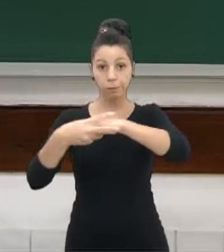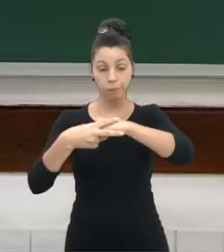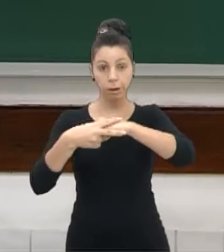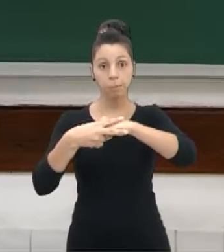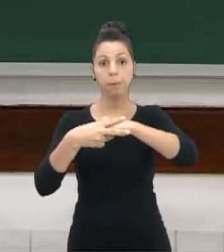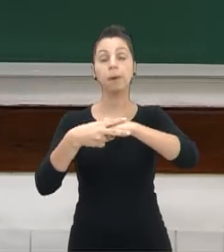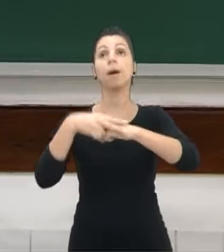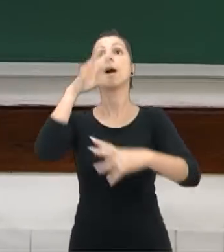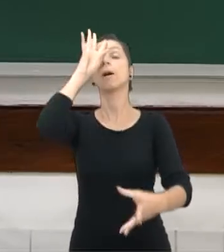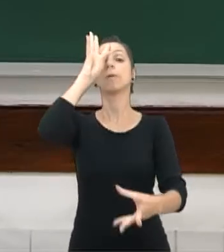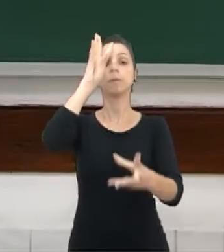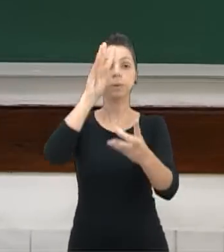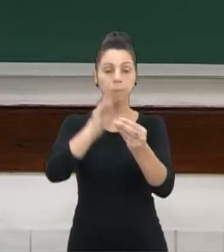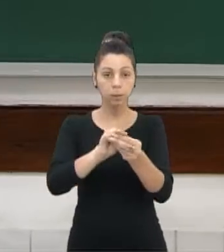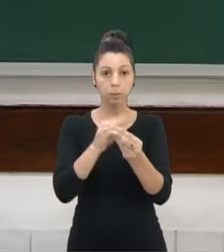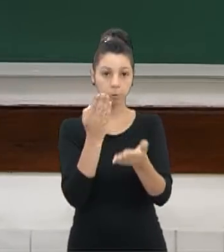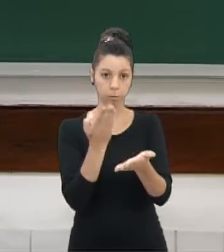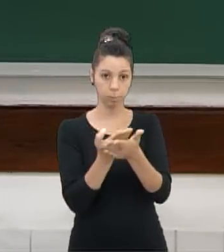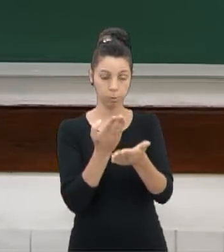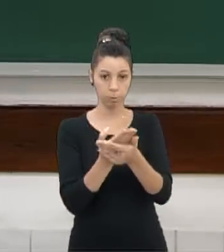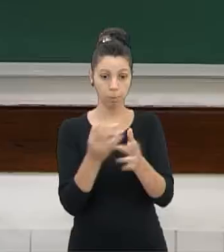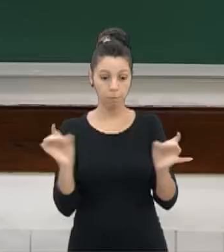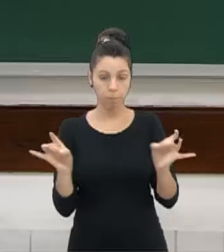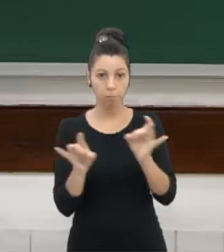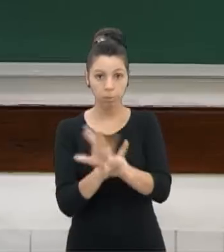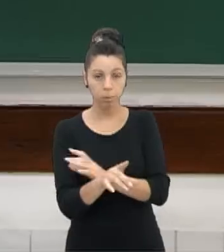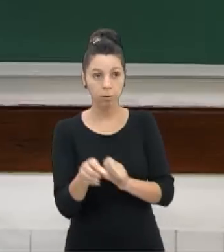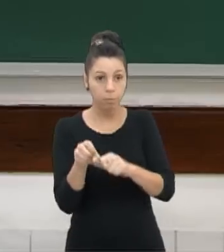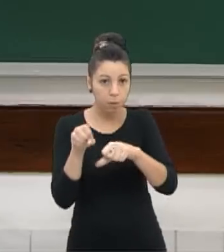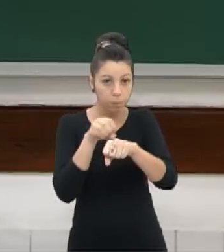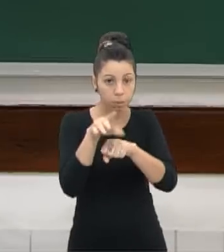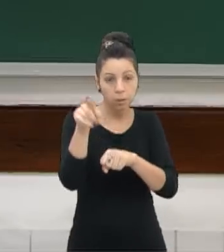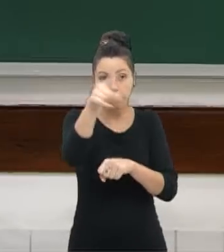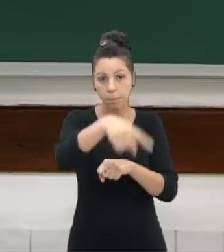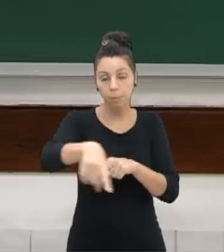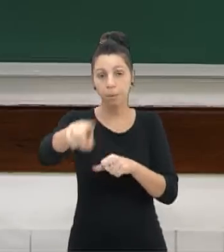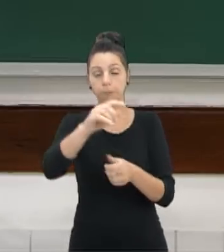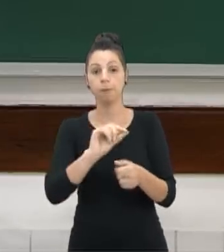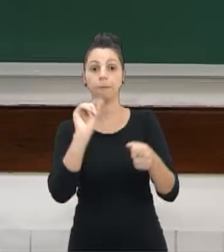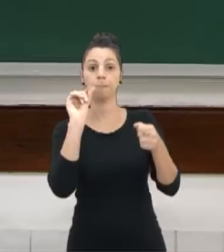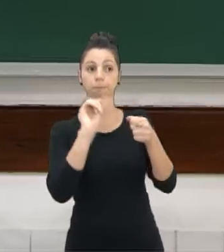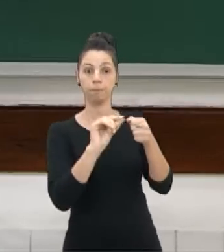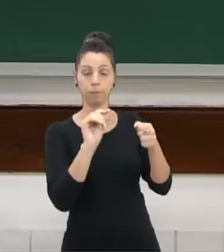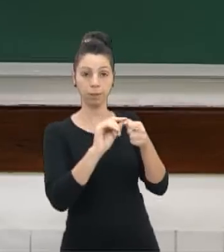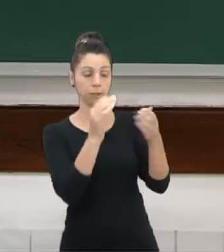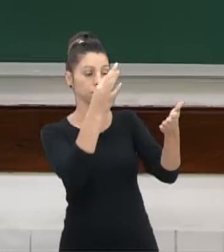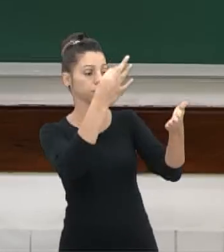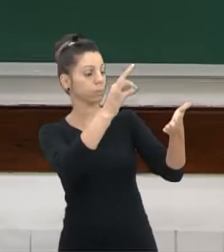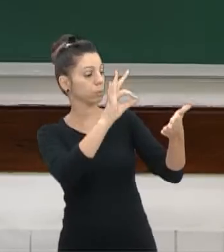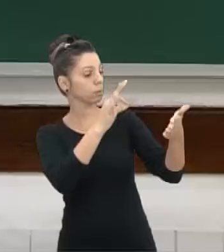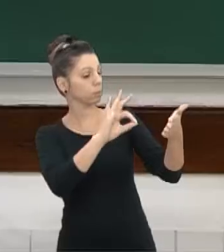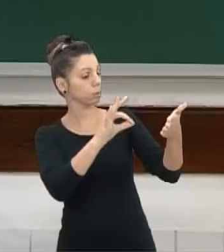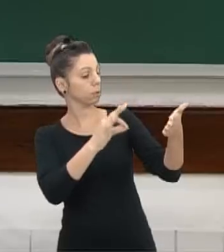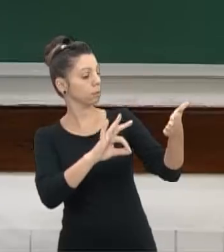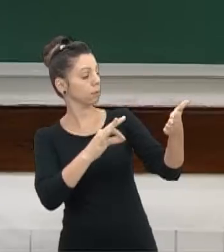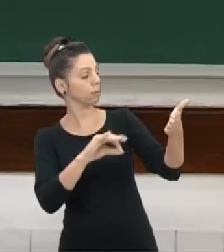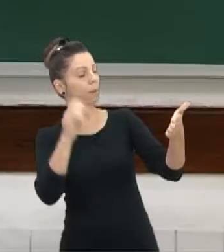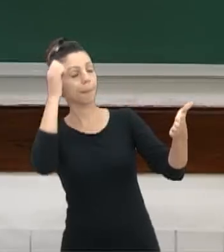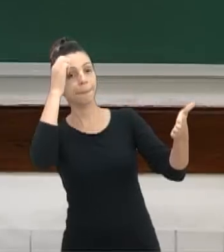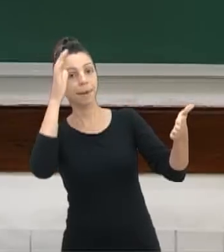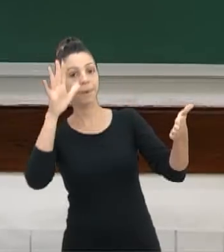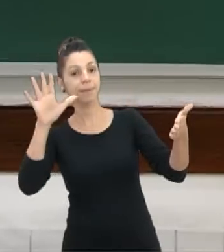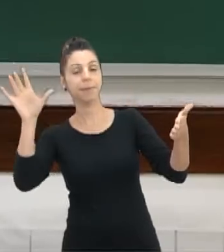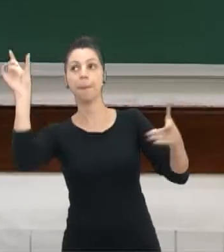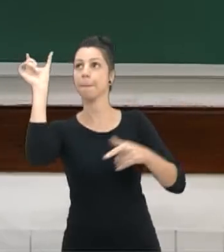nosso estudo sobre advérbios, tá? Vou fechar com uma dica para você fazer aquela listinha de pensamentos ou